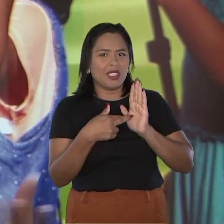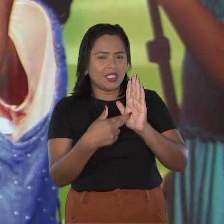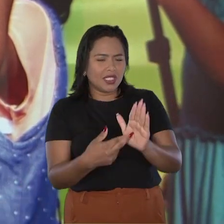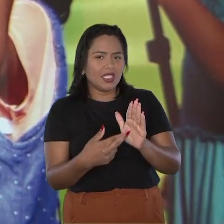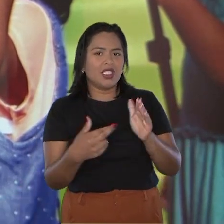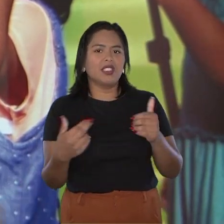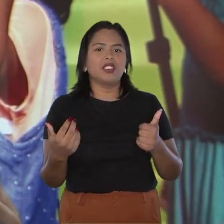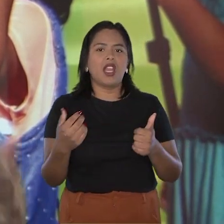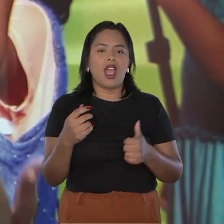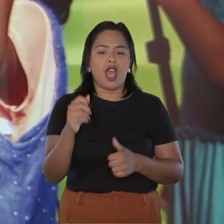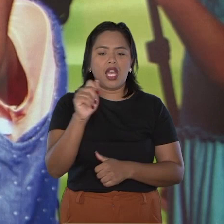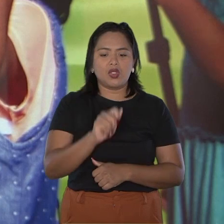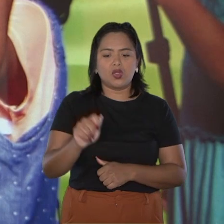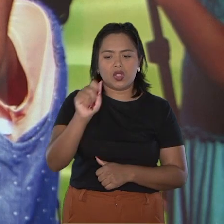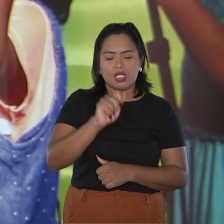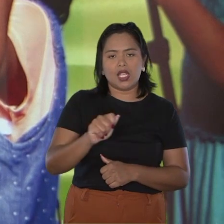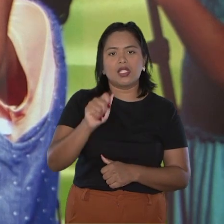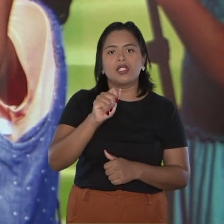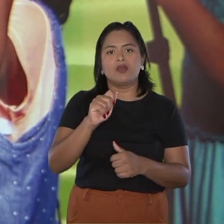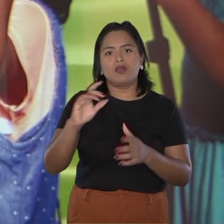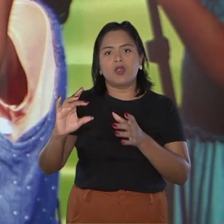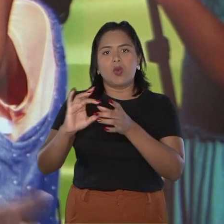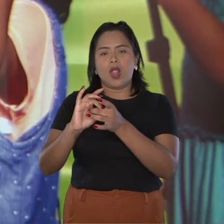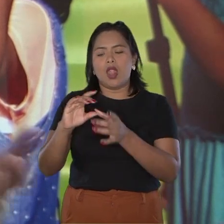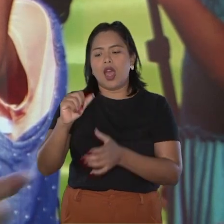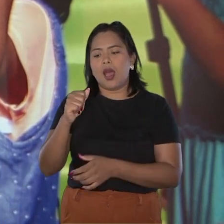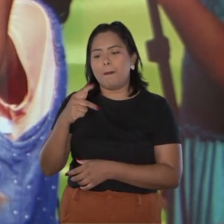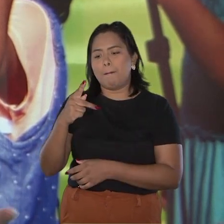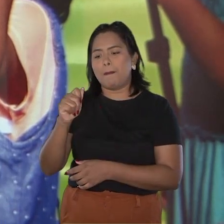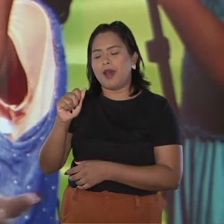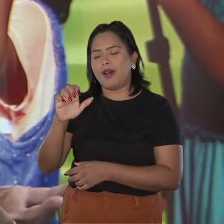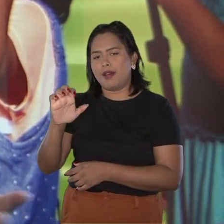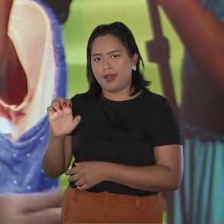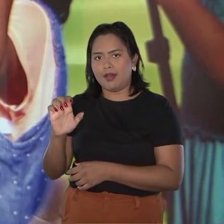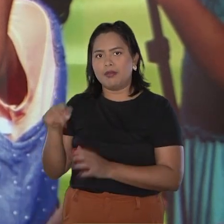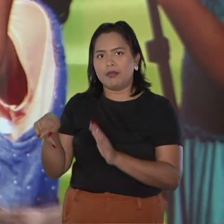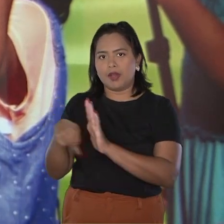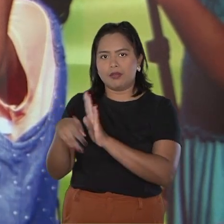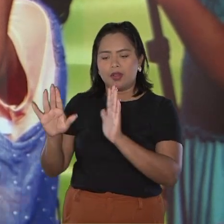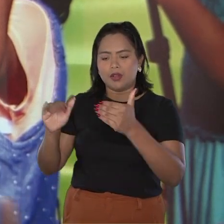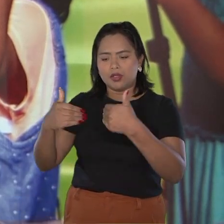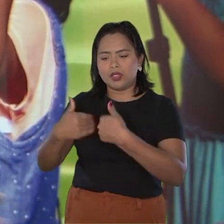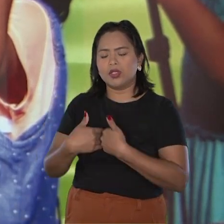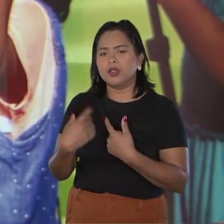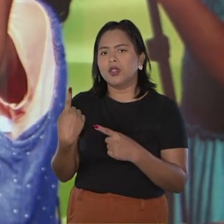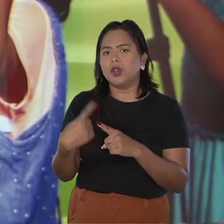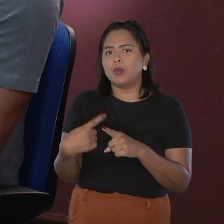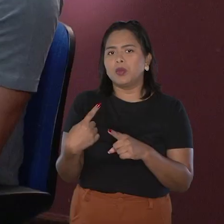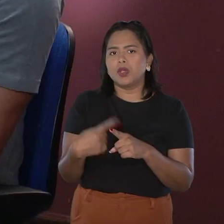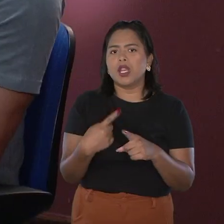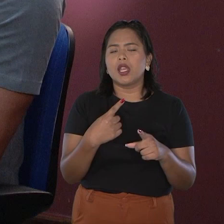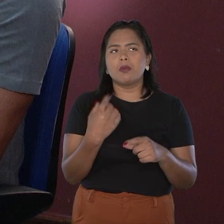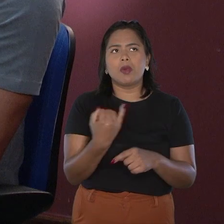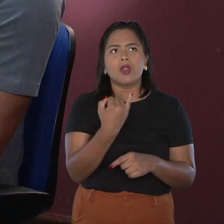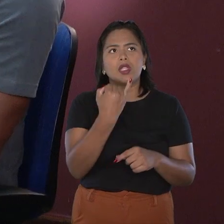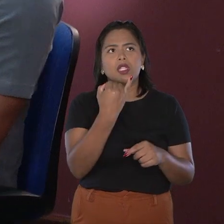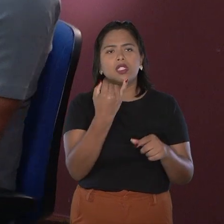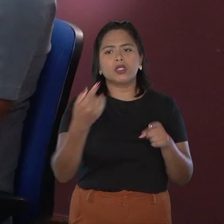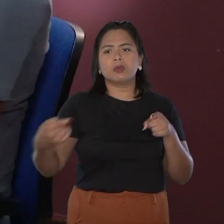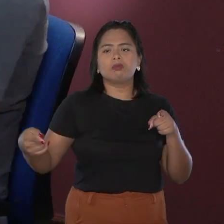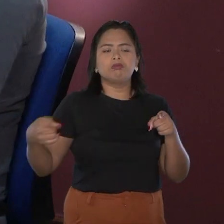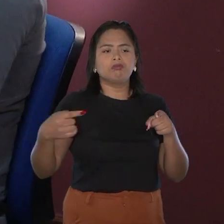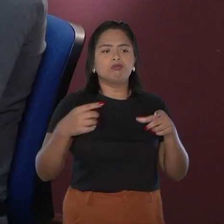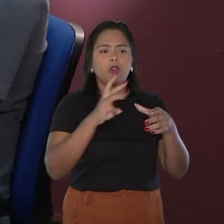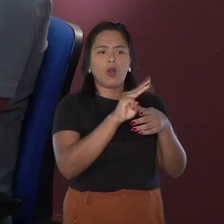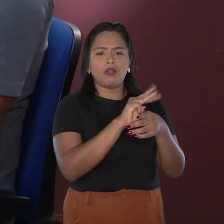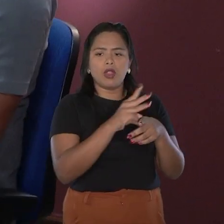associações vinculadas a paz e pessoas autistas qual a importância desse envolvimento da academia com a sociedade civil muito boa pergunta